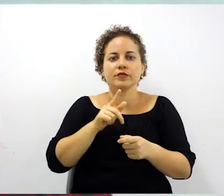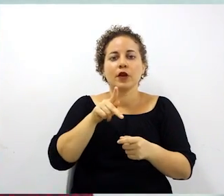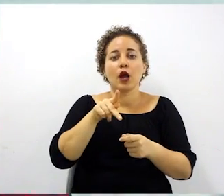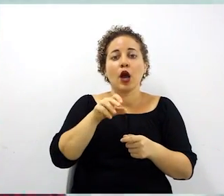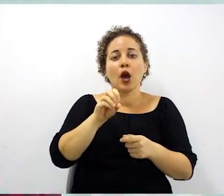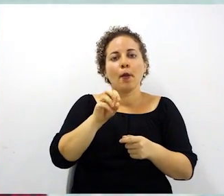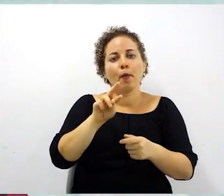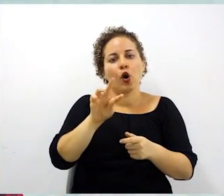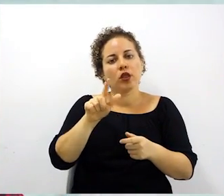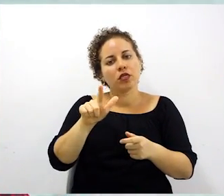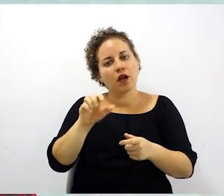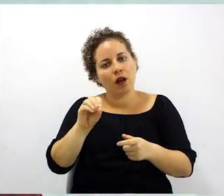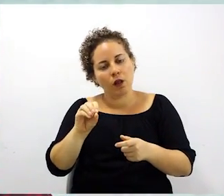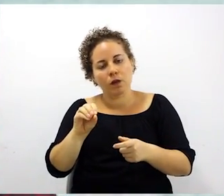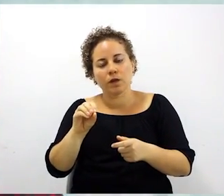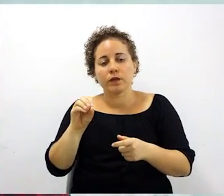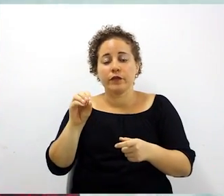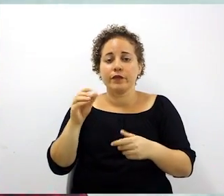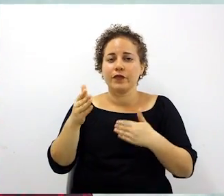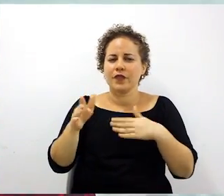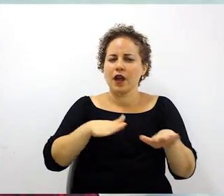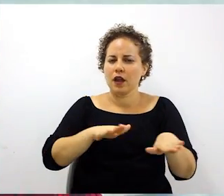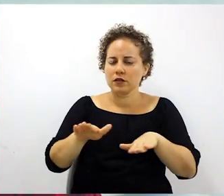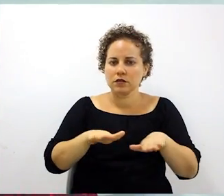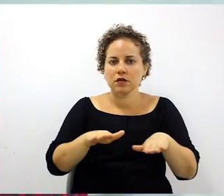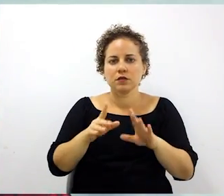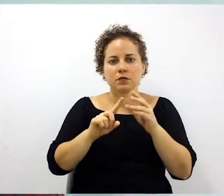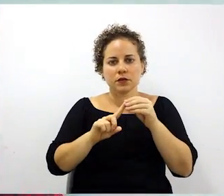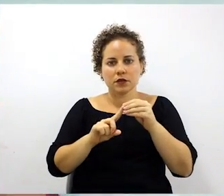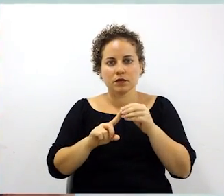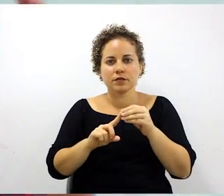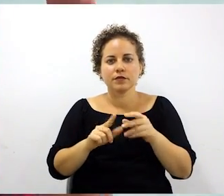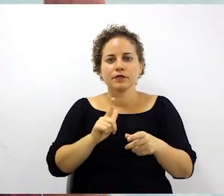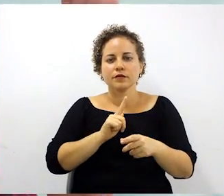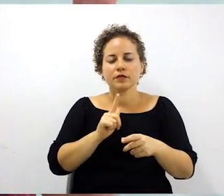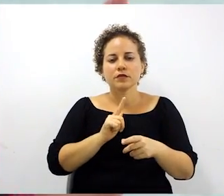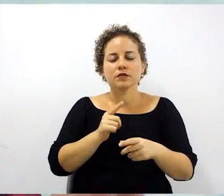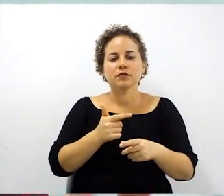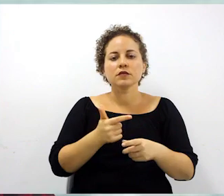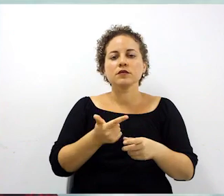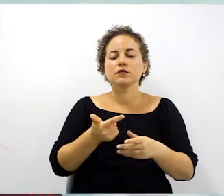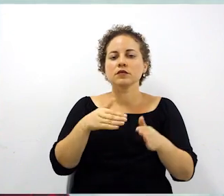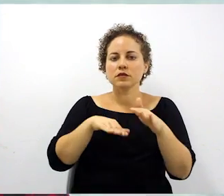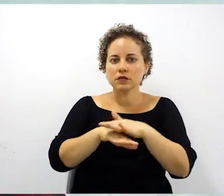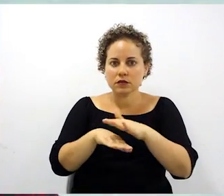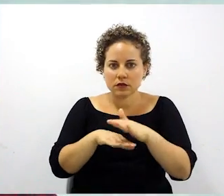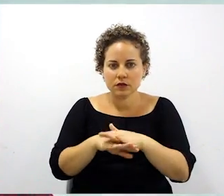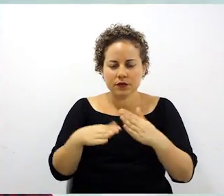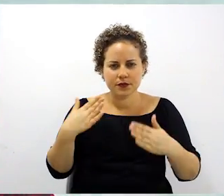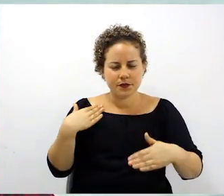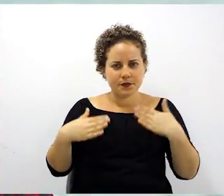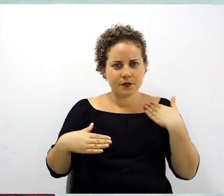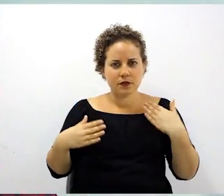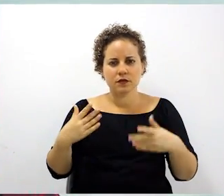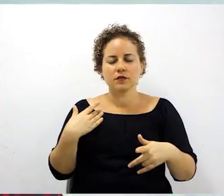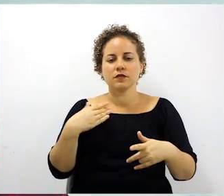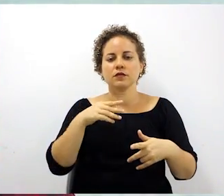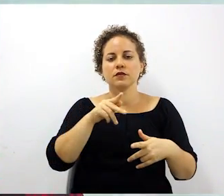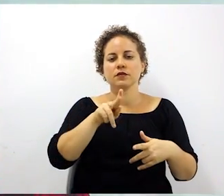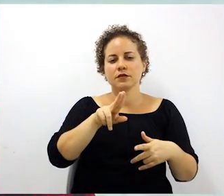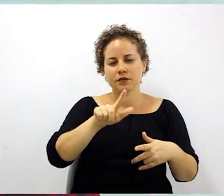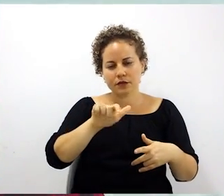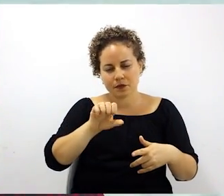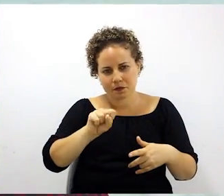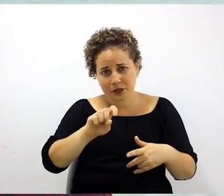portaló, falamos de acesso principal à embarcação. Essa escada deve ter guarda-corpo, que nós chamamos de balaustre